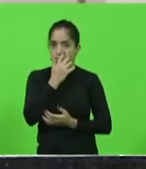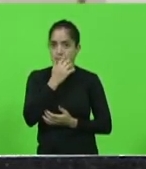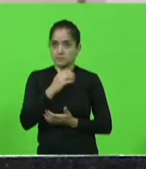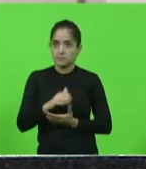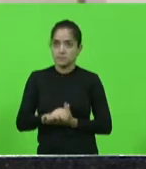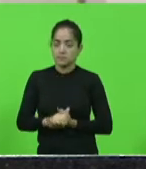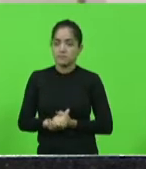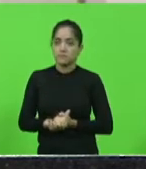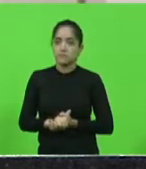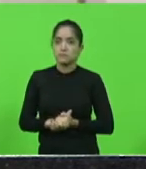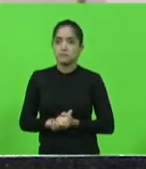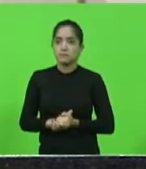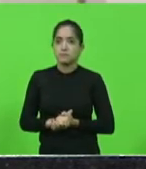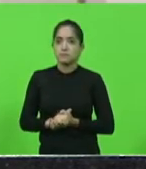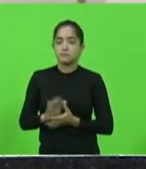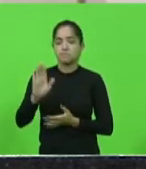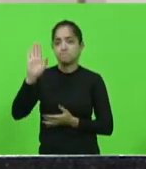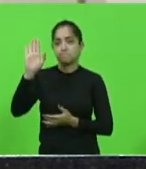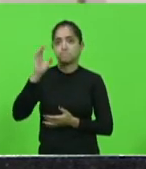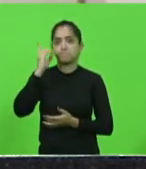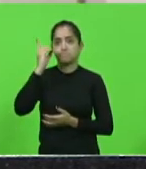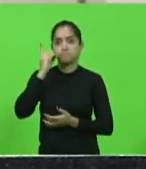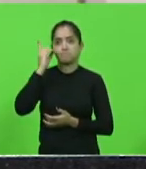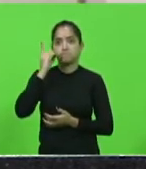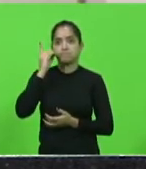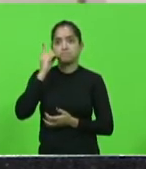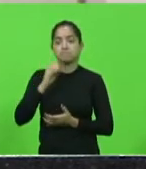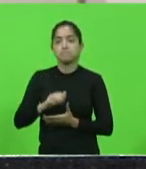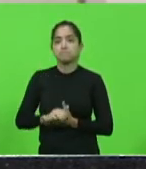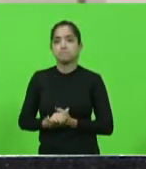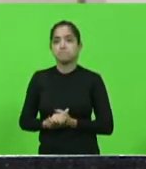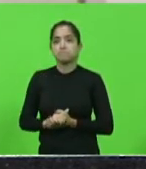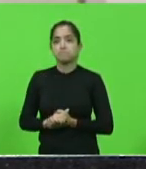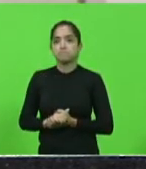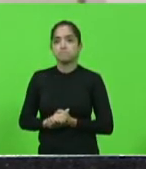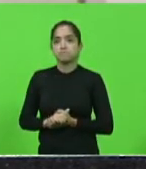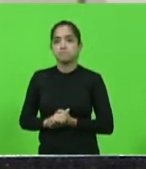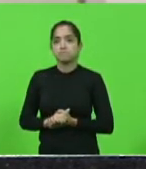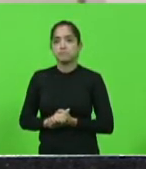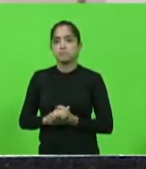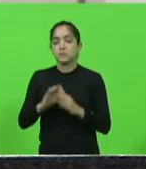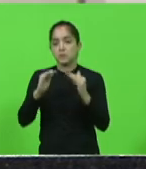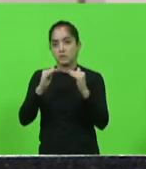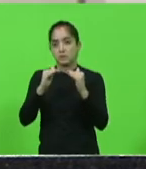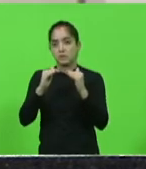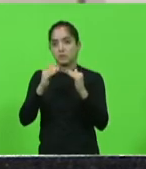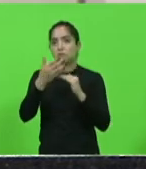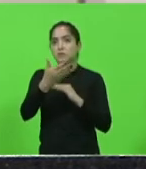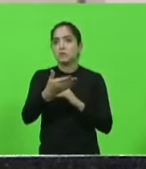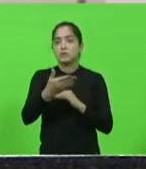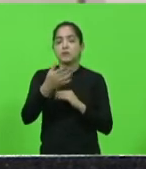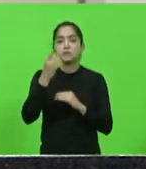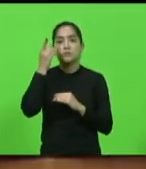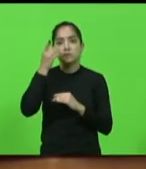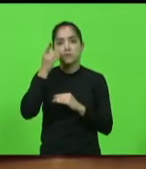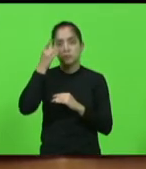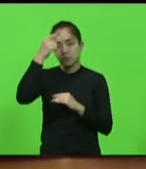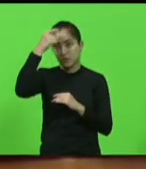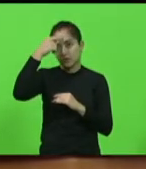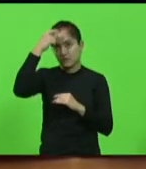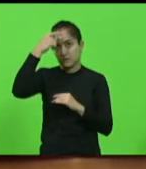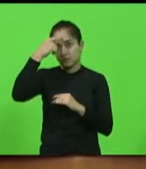presidente. Pois não, deputado. Eu só queria corroborar as palavras do deputado Maurício